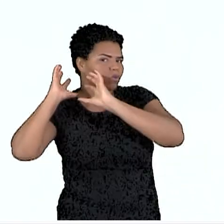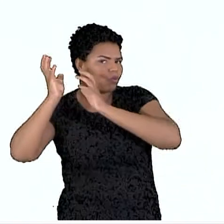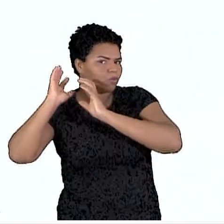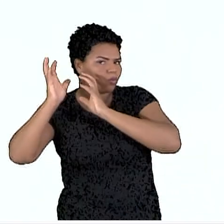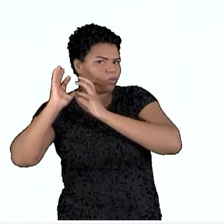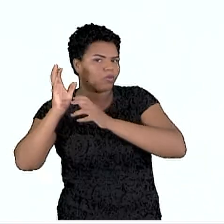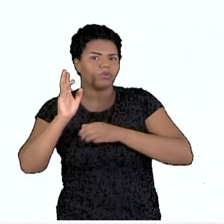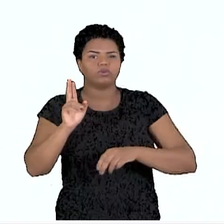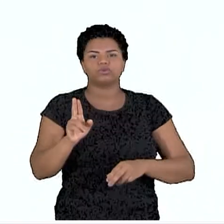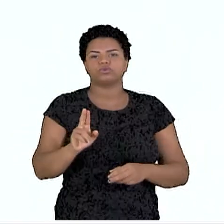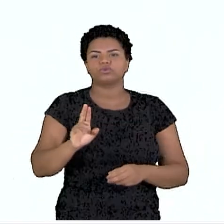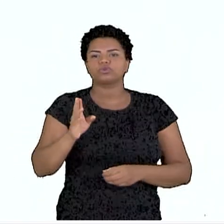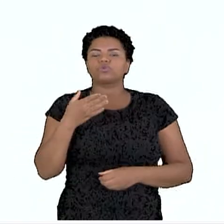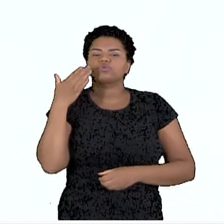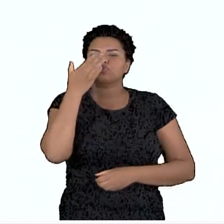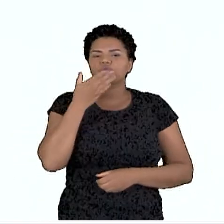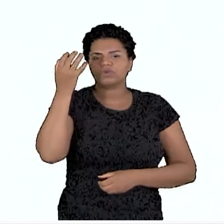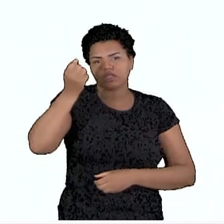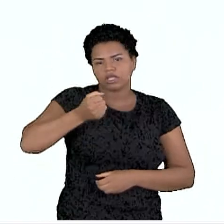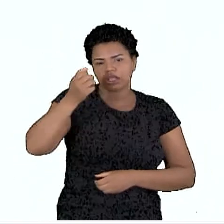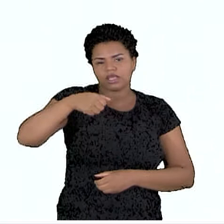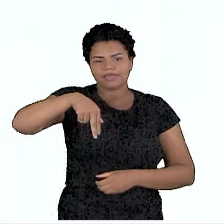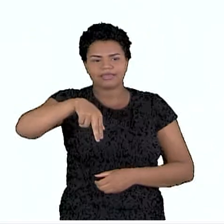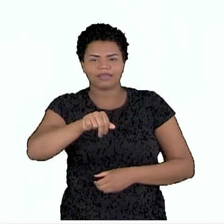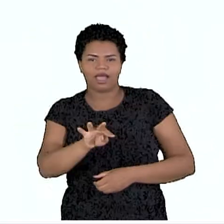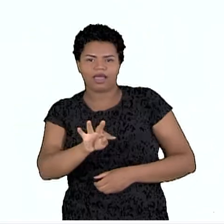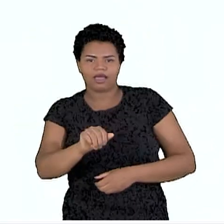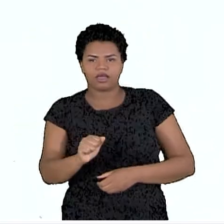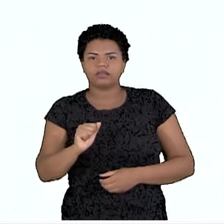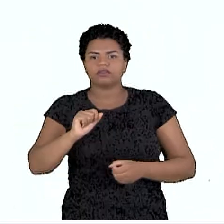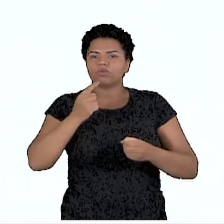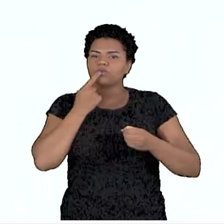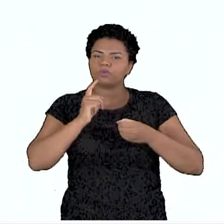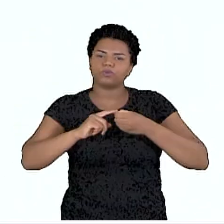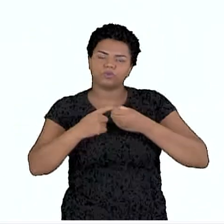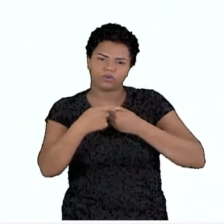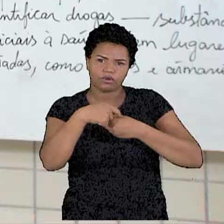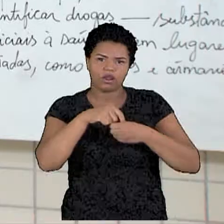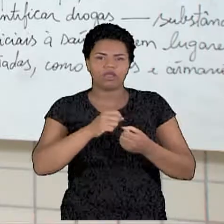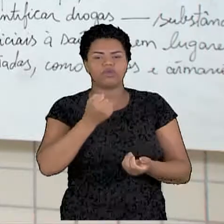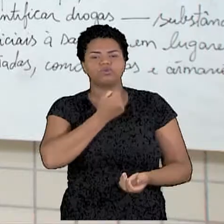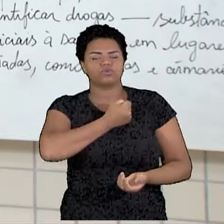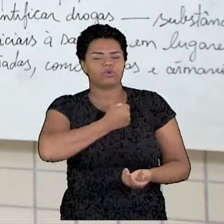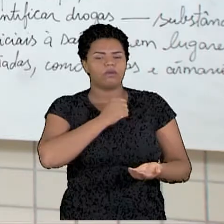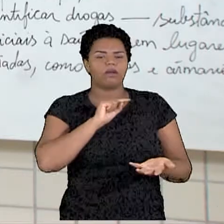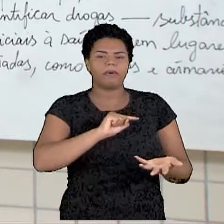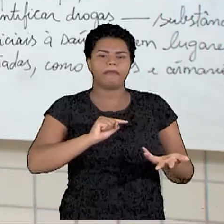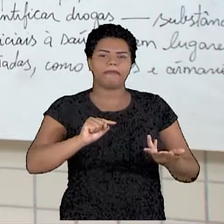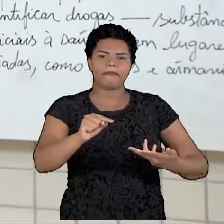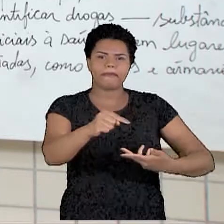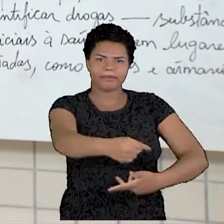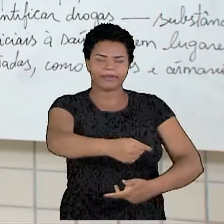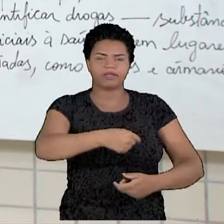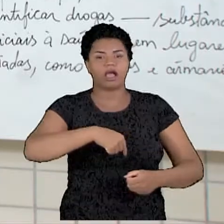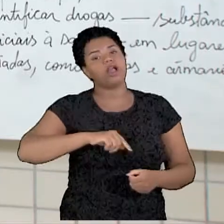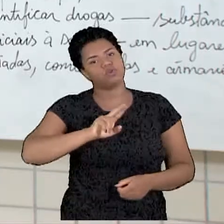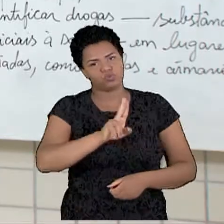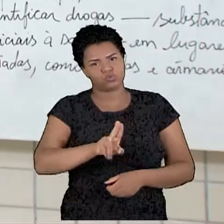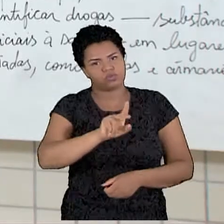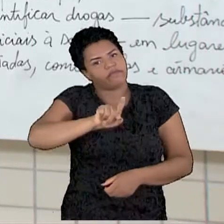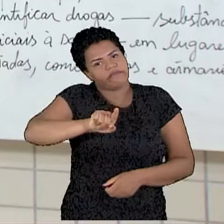doce de leite e nata com morangos. Eu enumerei, né, os bolos, então eu vou colocar o quê?